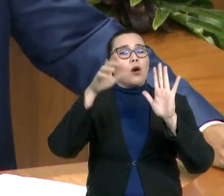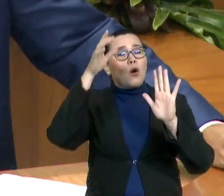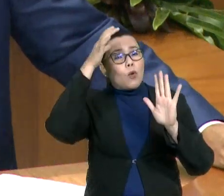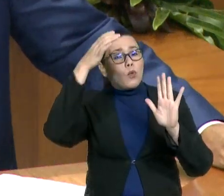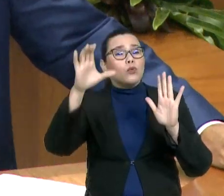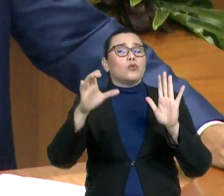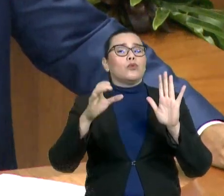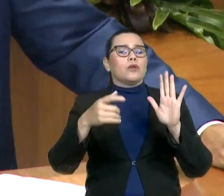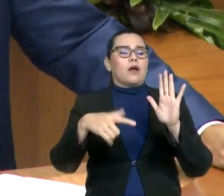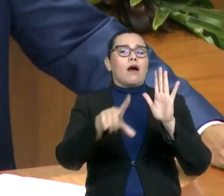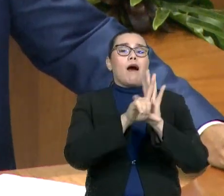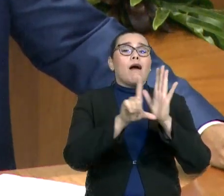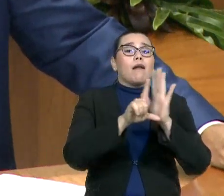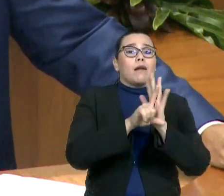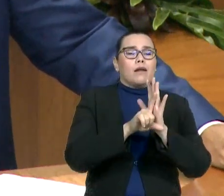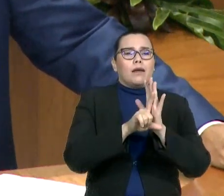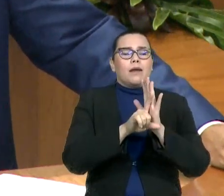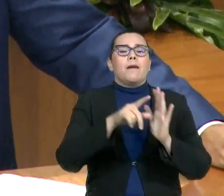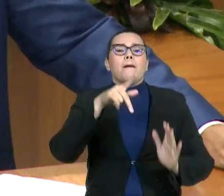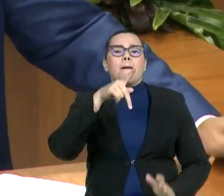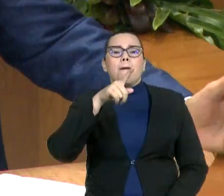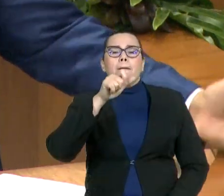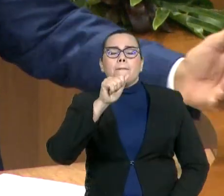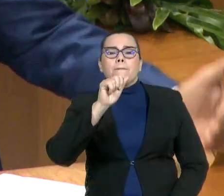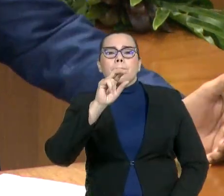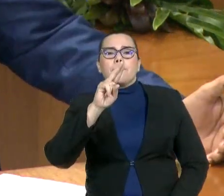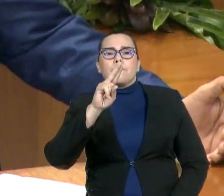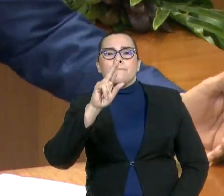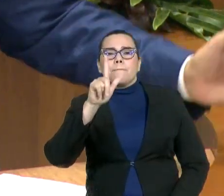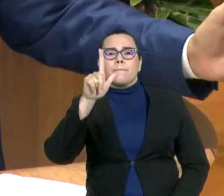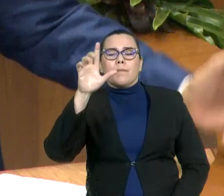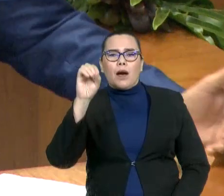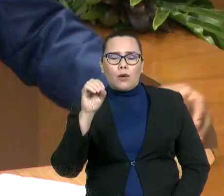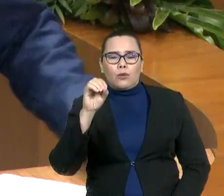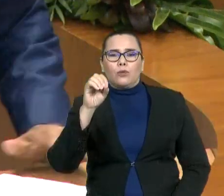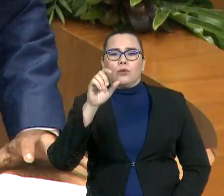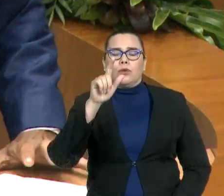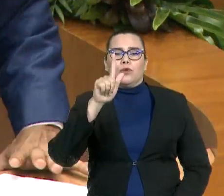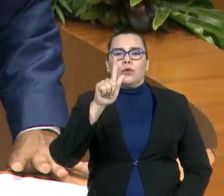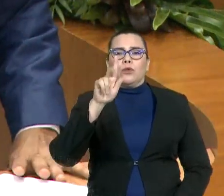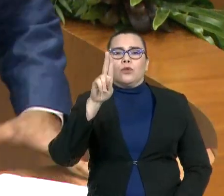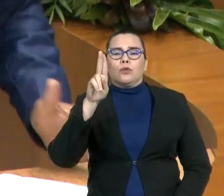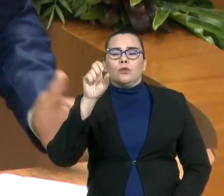no Estado do Maranhão e a lei Paulo Gustavo, os recursos recebidos